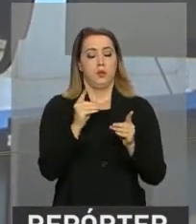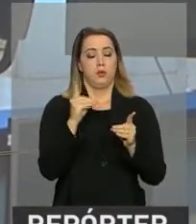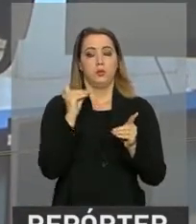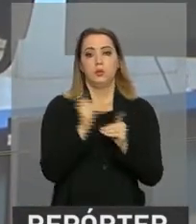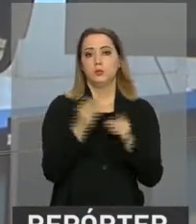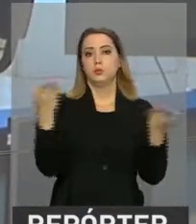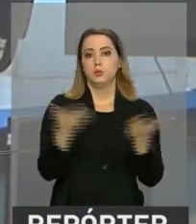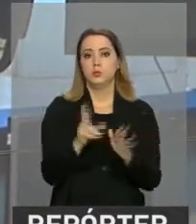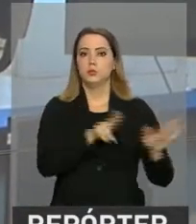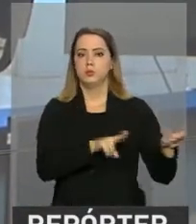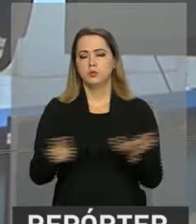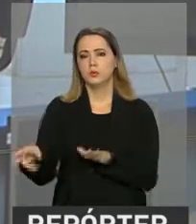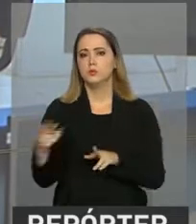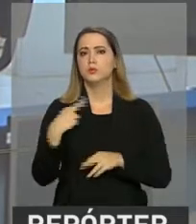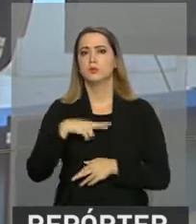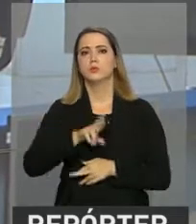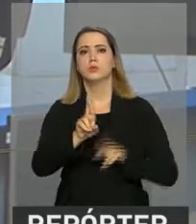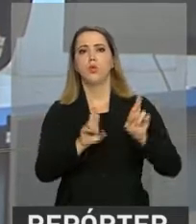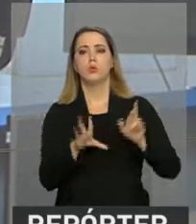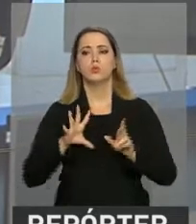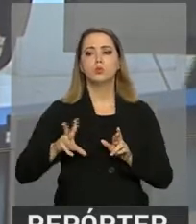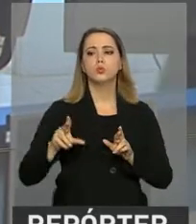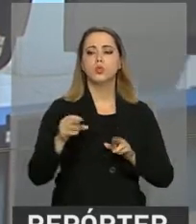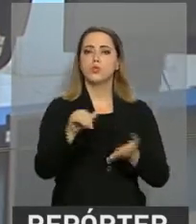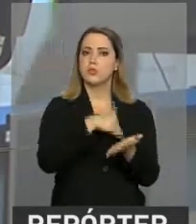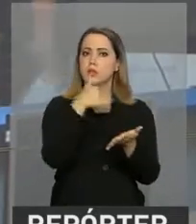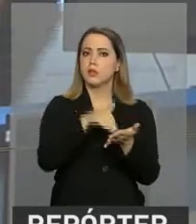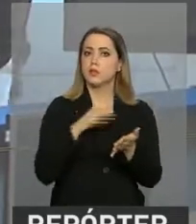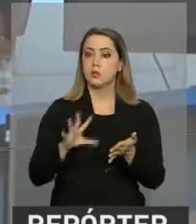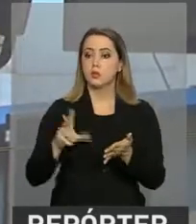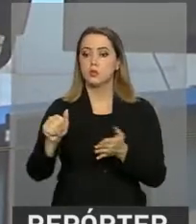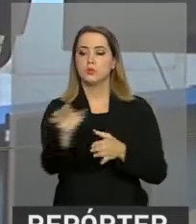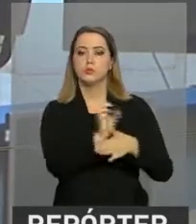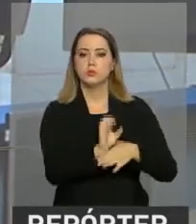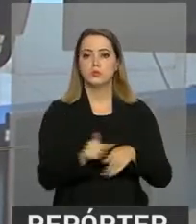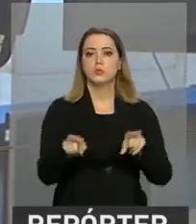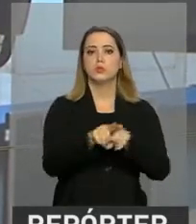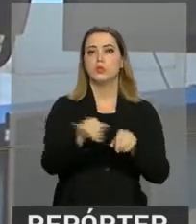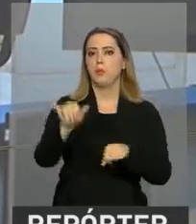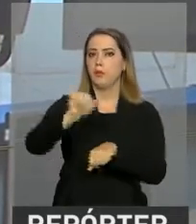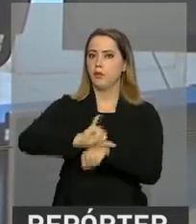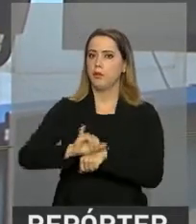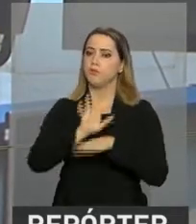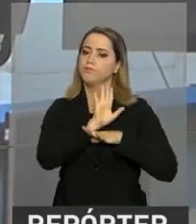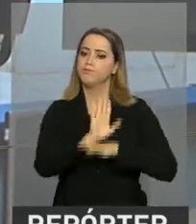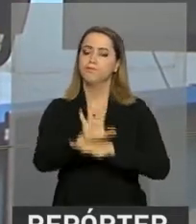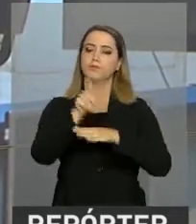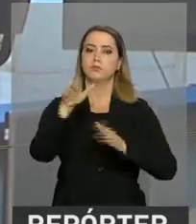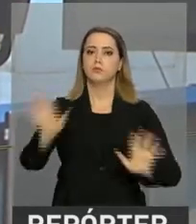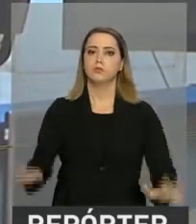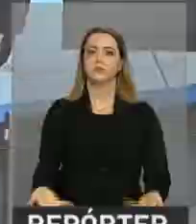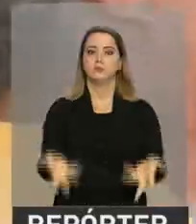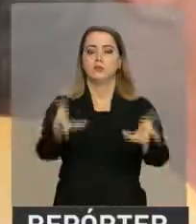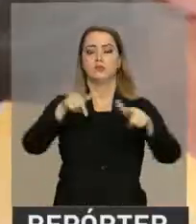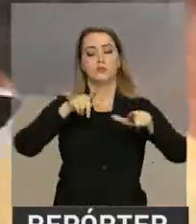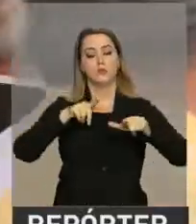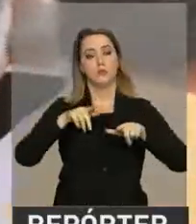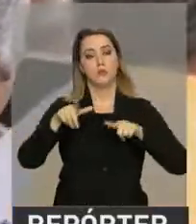representantes das secretarias de saúde de todos os estados e capitais para reforçar a mobilização nacional